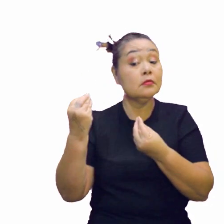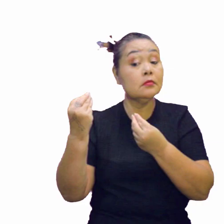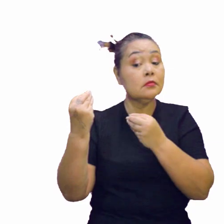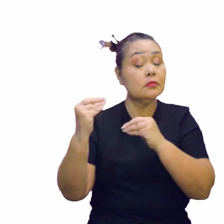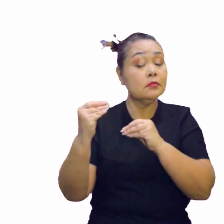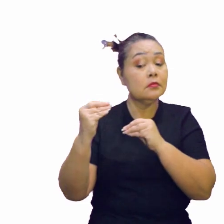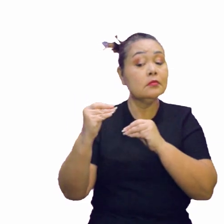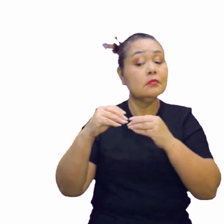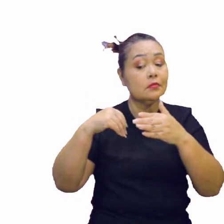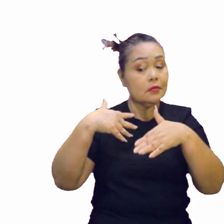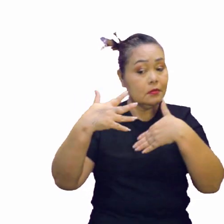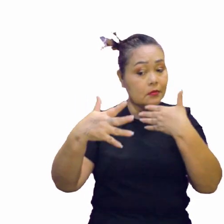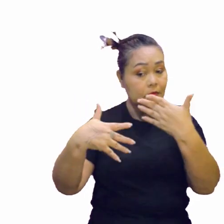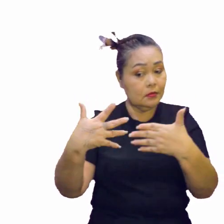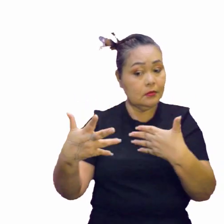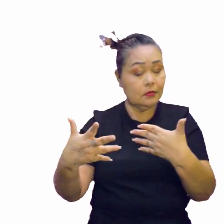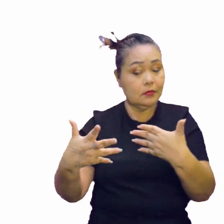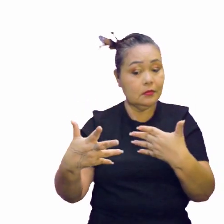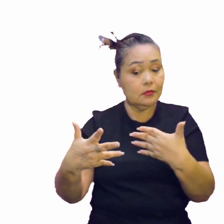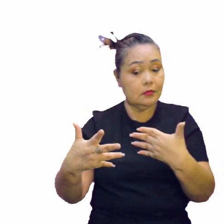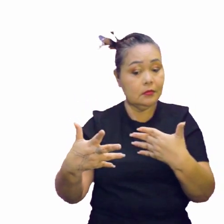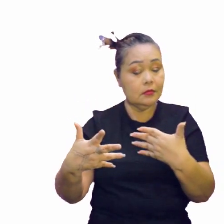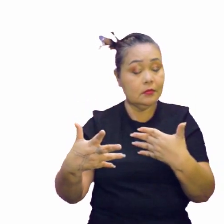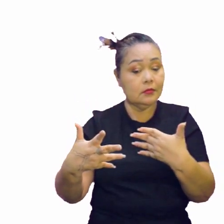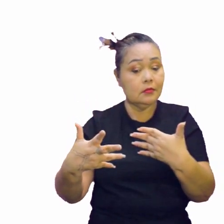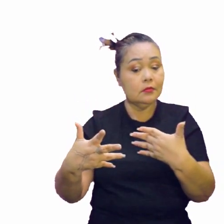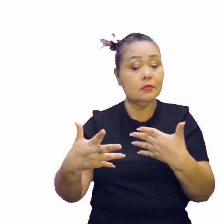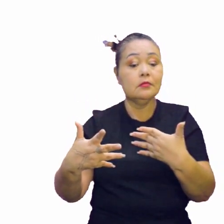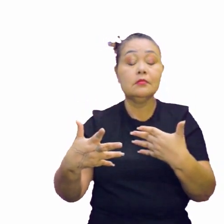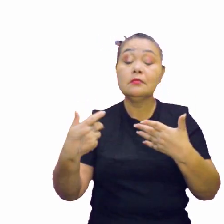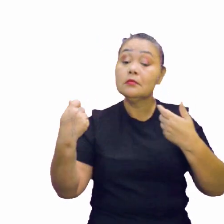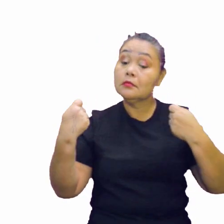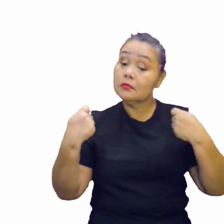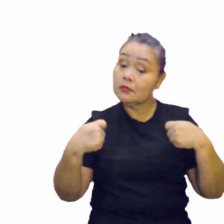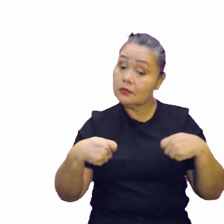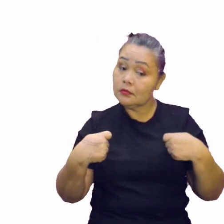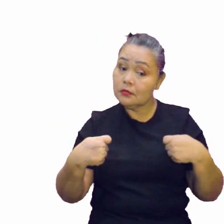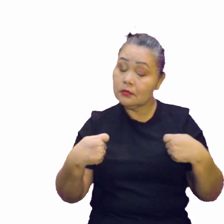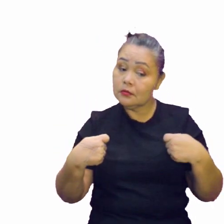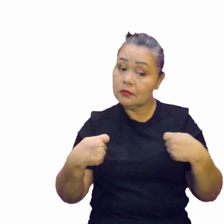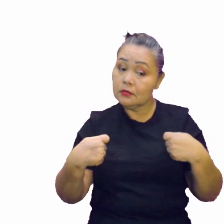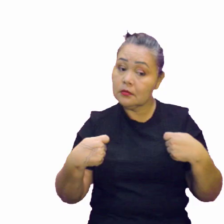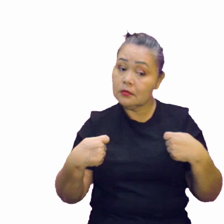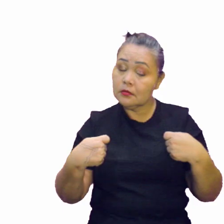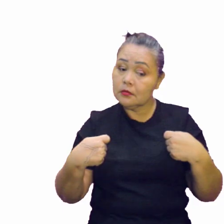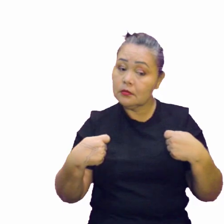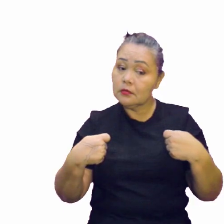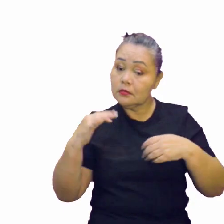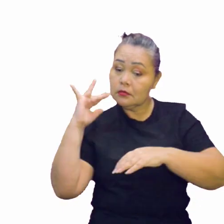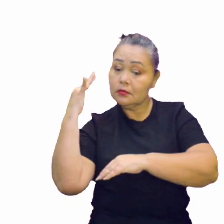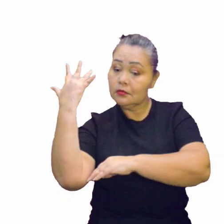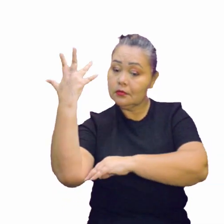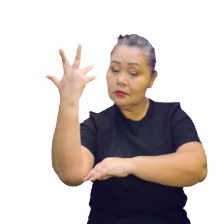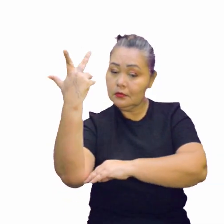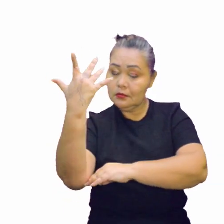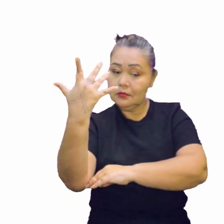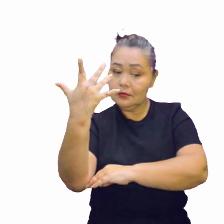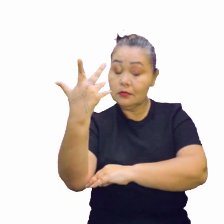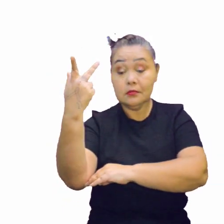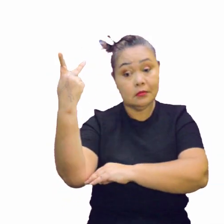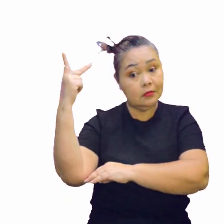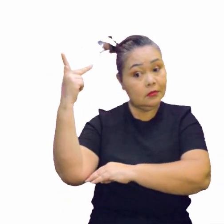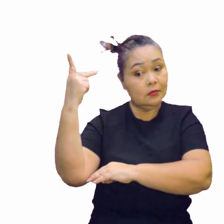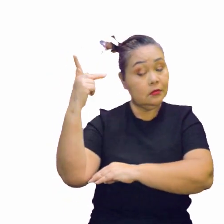Produtividade. As necessidades das árvores nativas não é só para